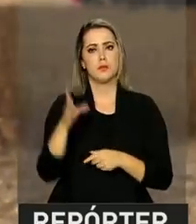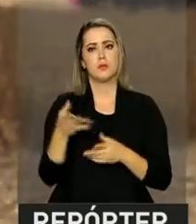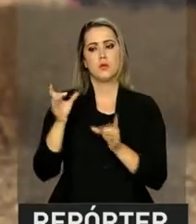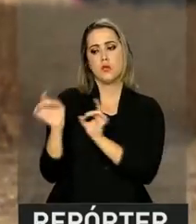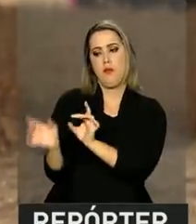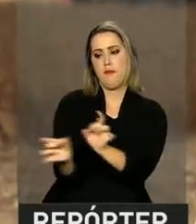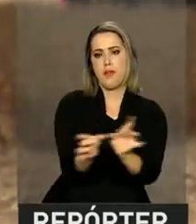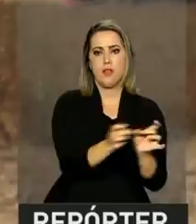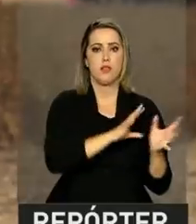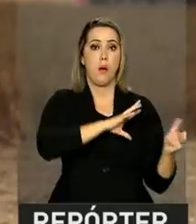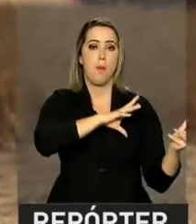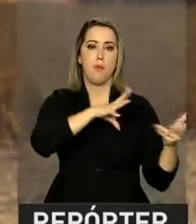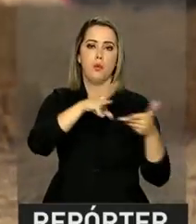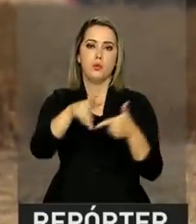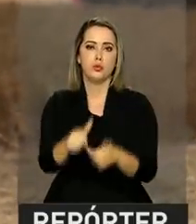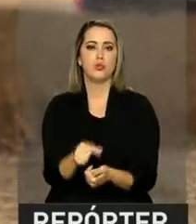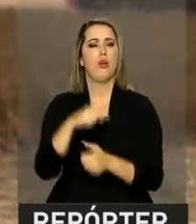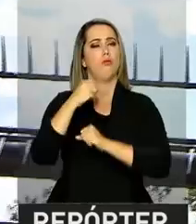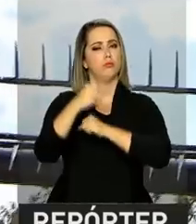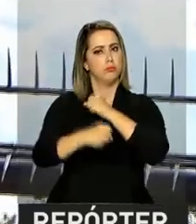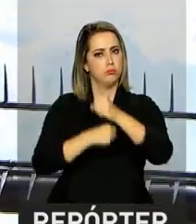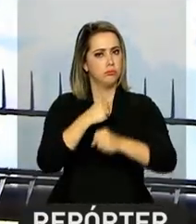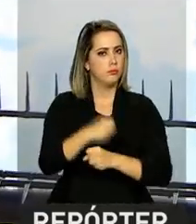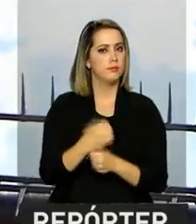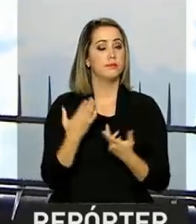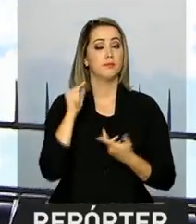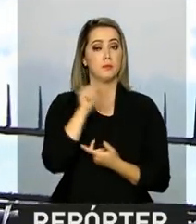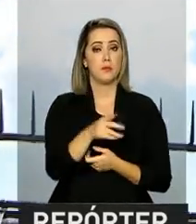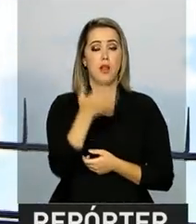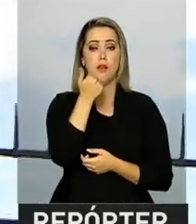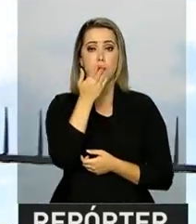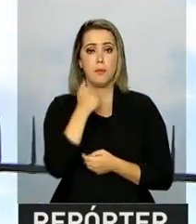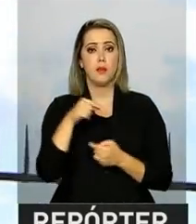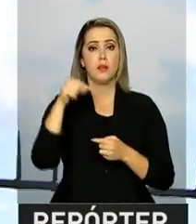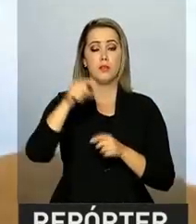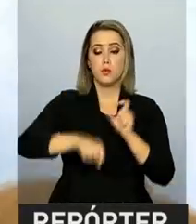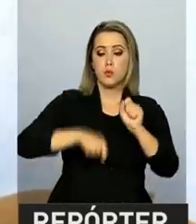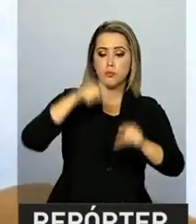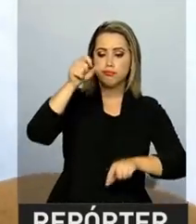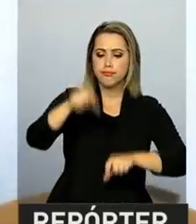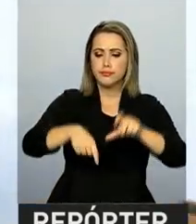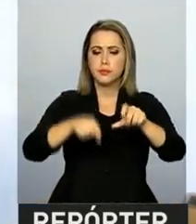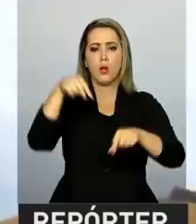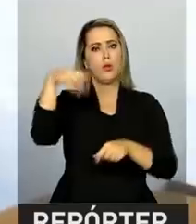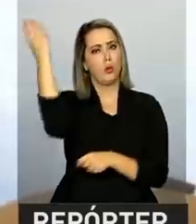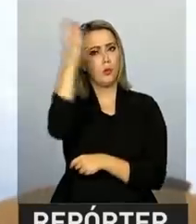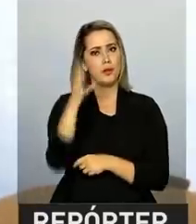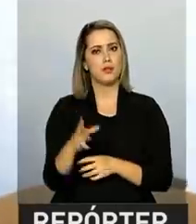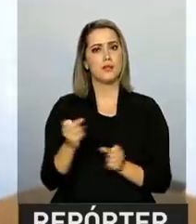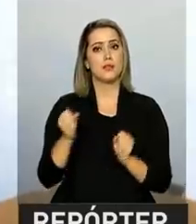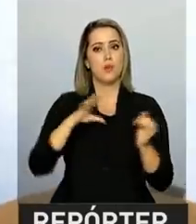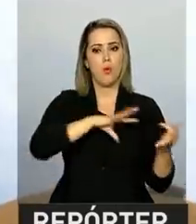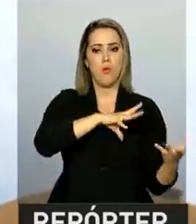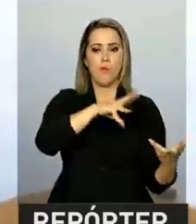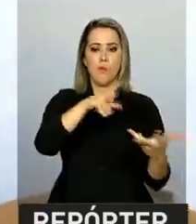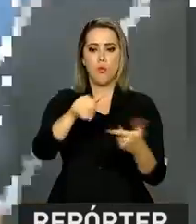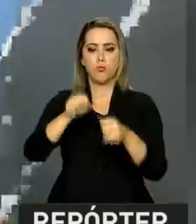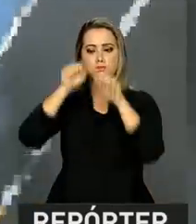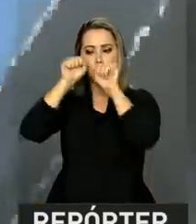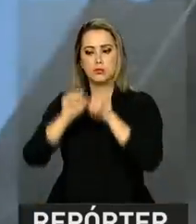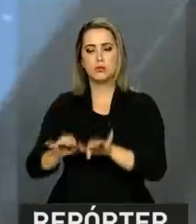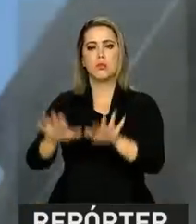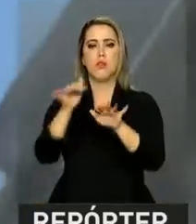comércio agrícola internacional nos próximos anos. Alimentos produzidos no país que ganham o mundo, como